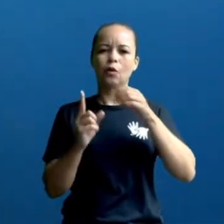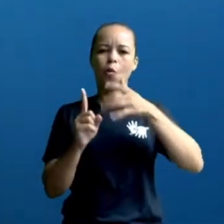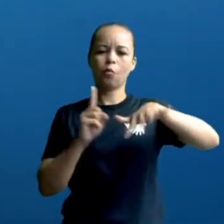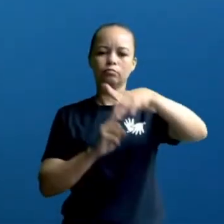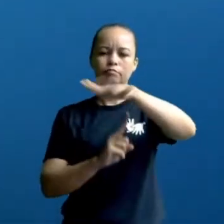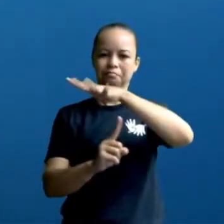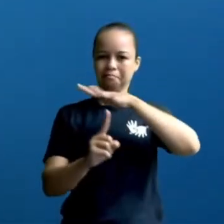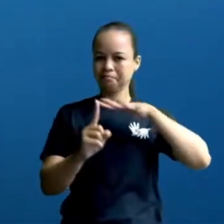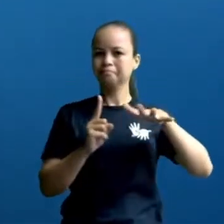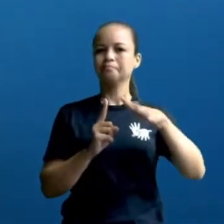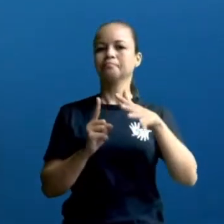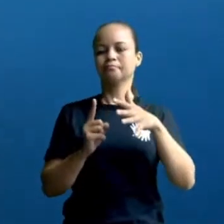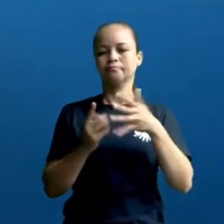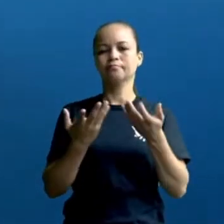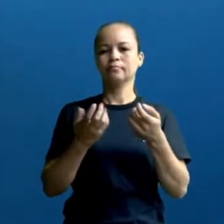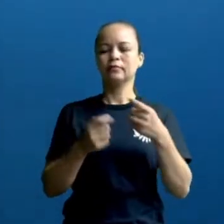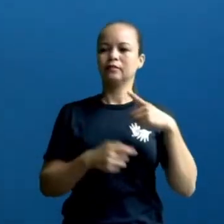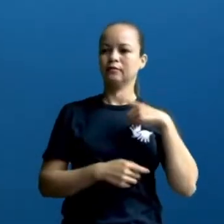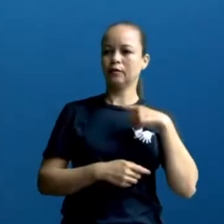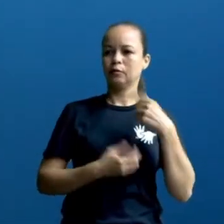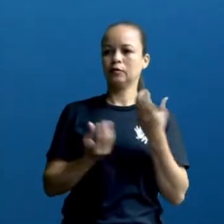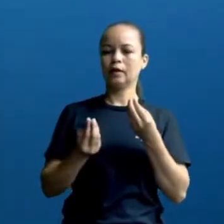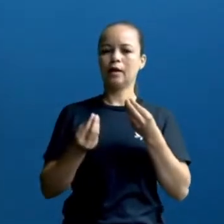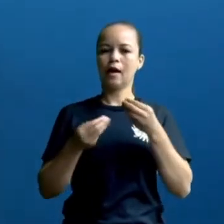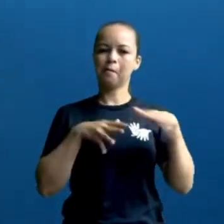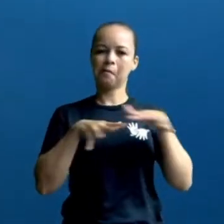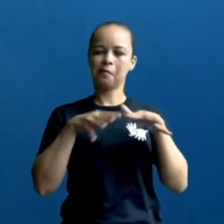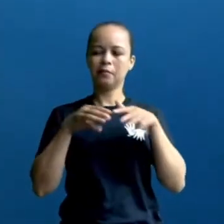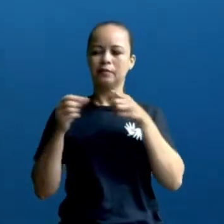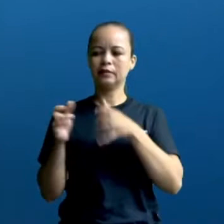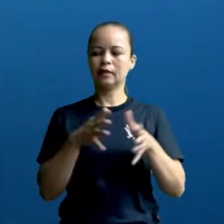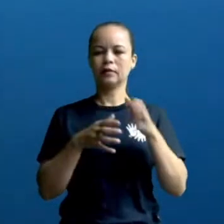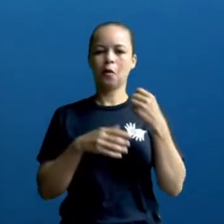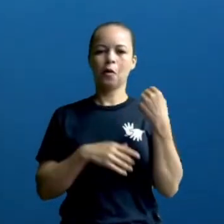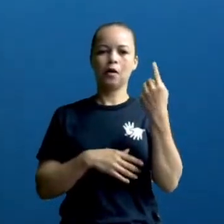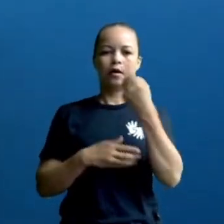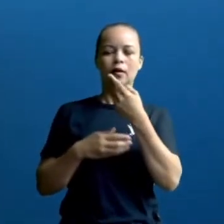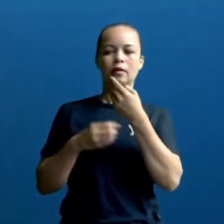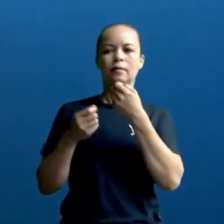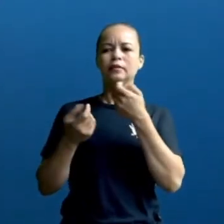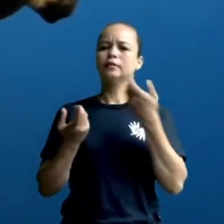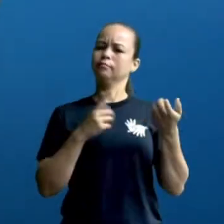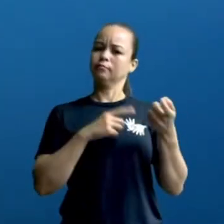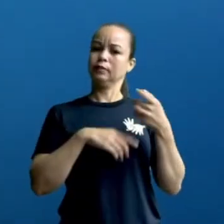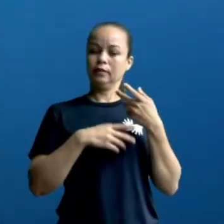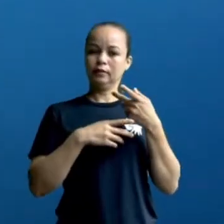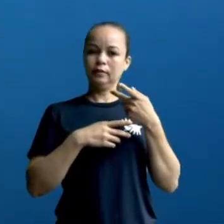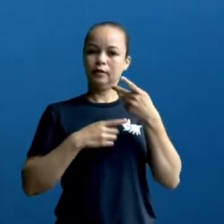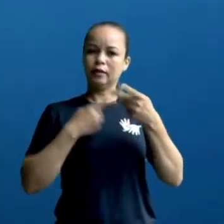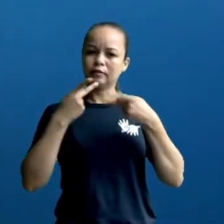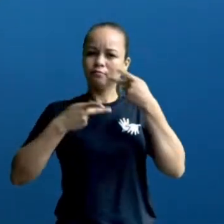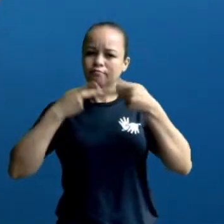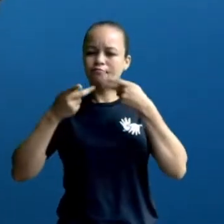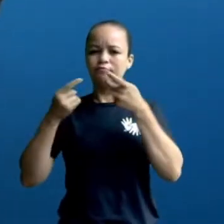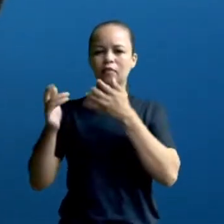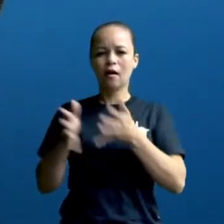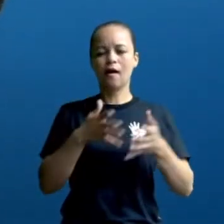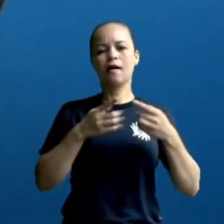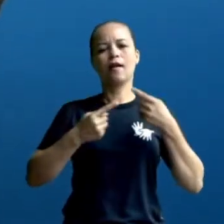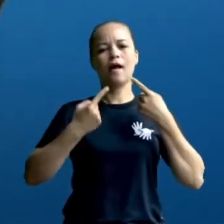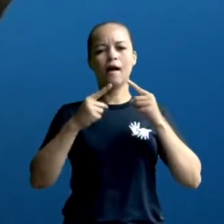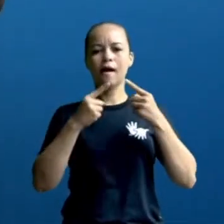gente vai ter justamente toda essa mobilização que vai ser feita a partir desse diálogo, dessa comunicação